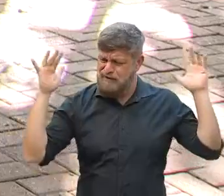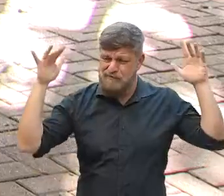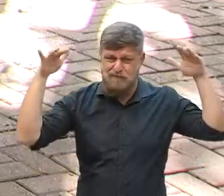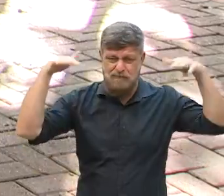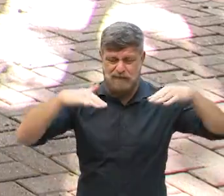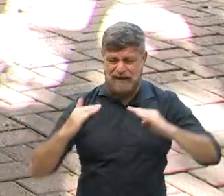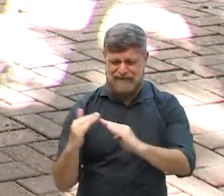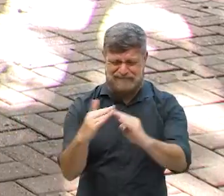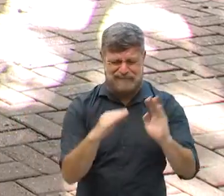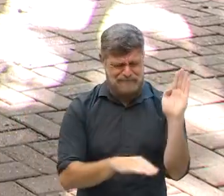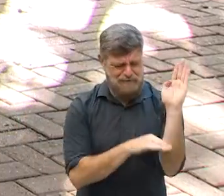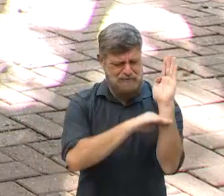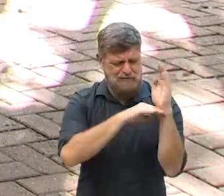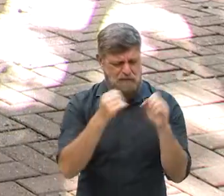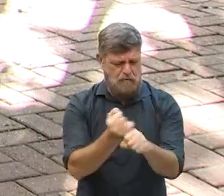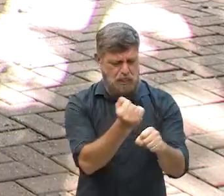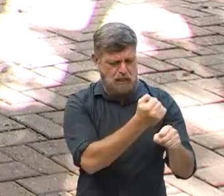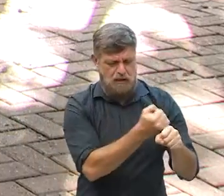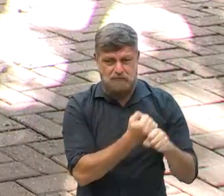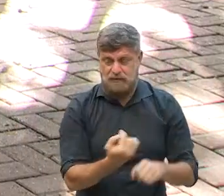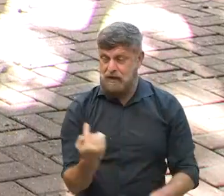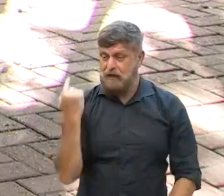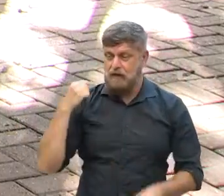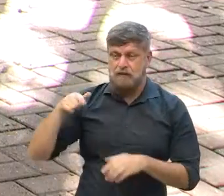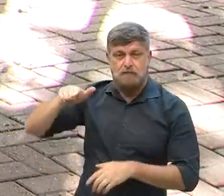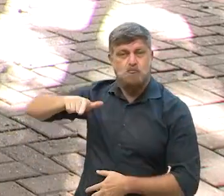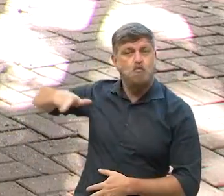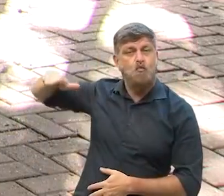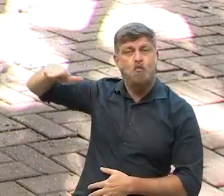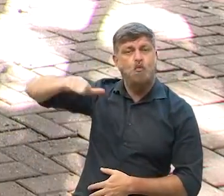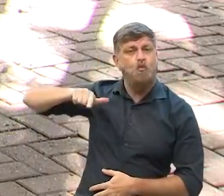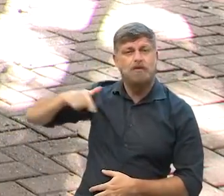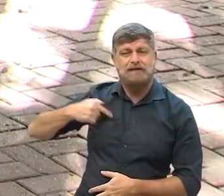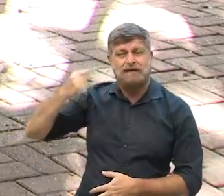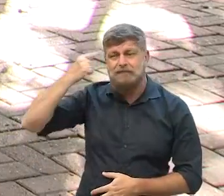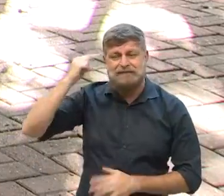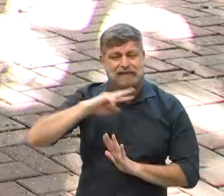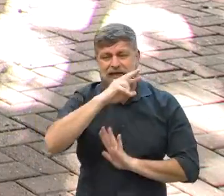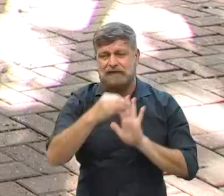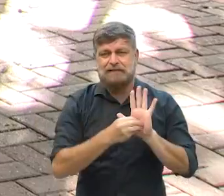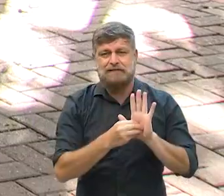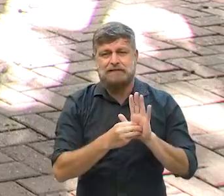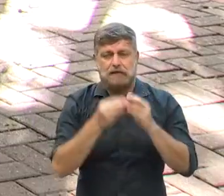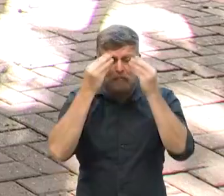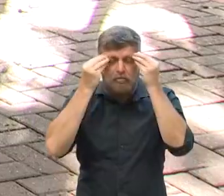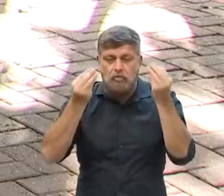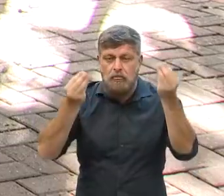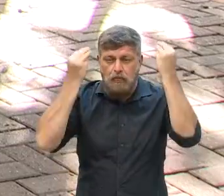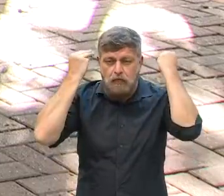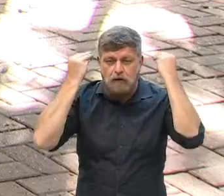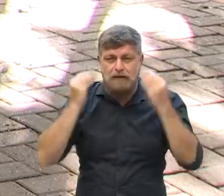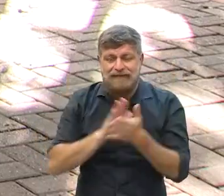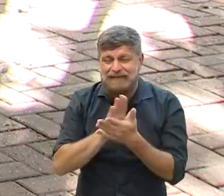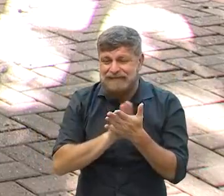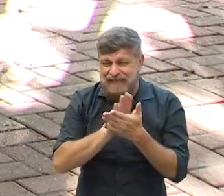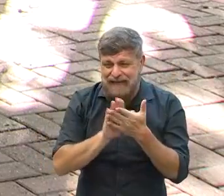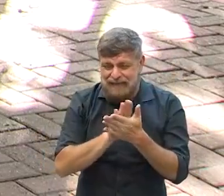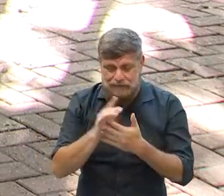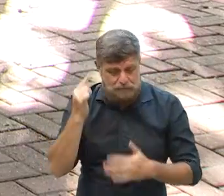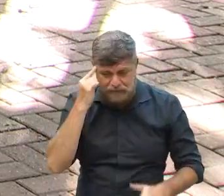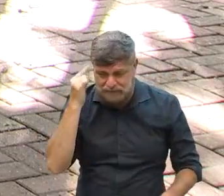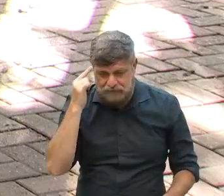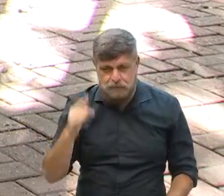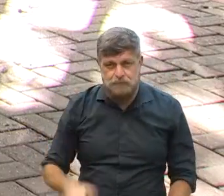E naquele momento, naquela época, não se foi pensado nas questões ambientais, né? Quando a gente fala hoje